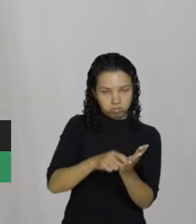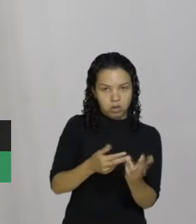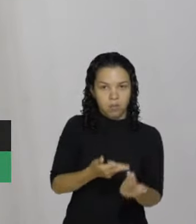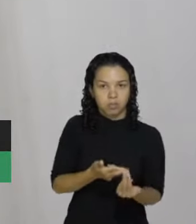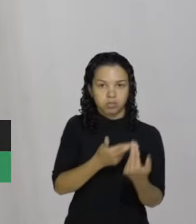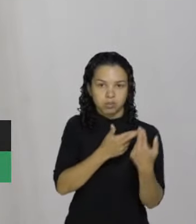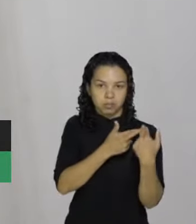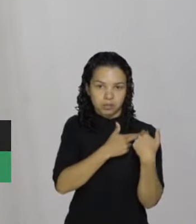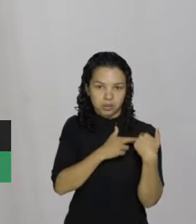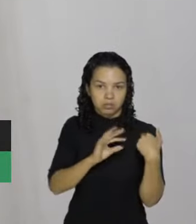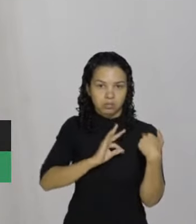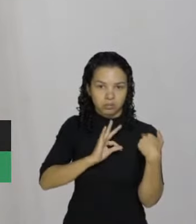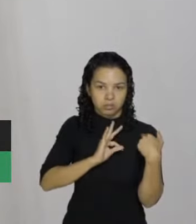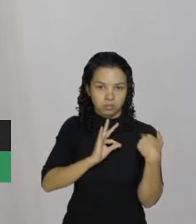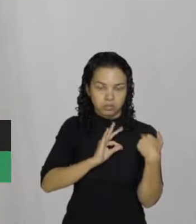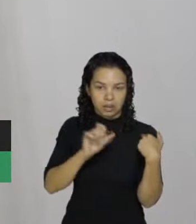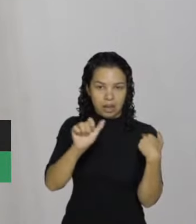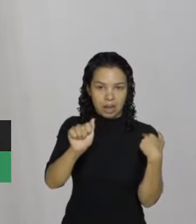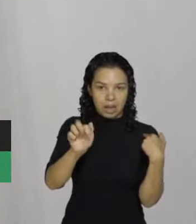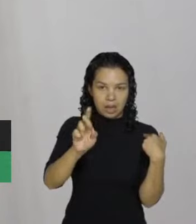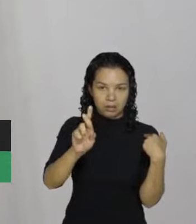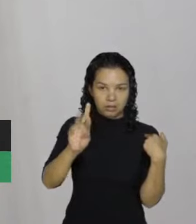a popular ART,